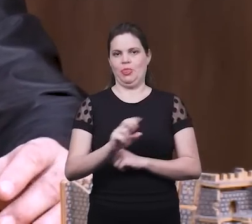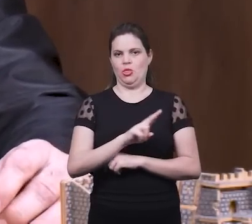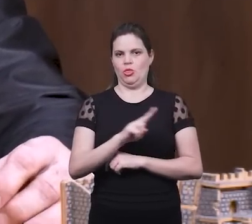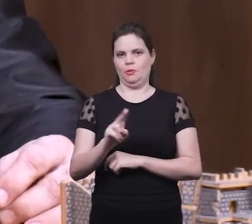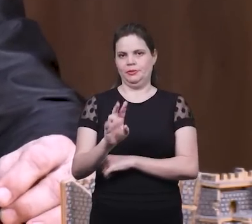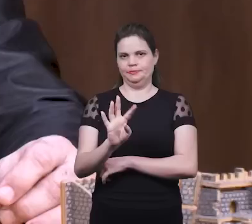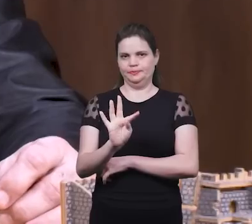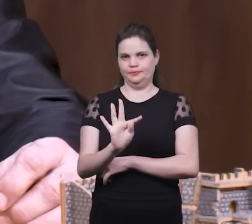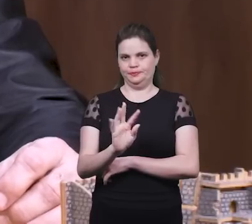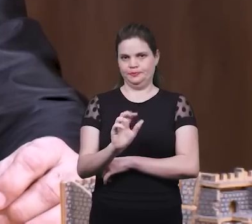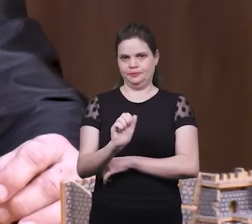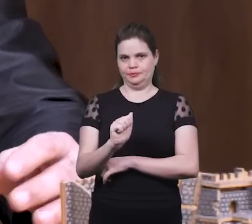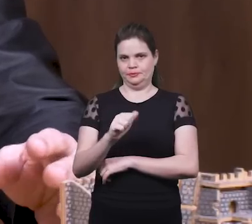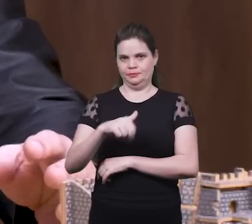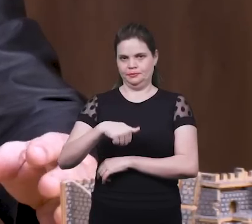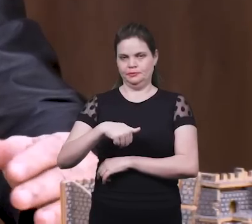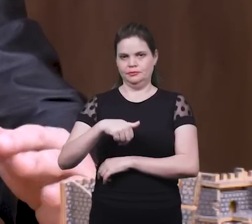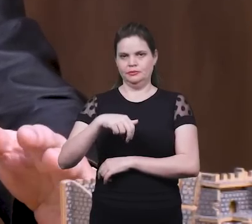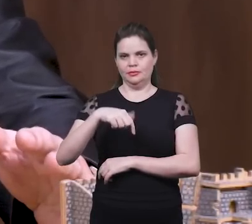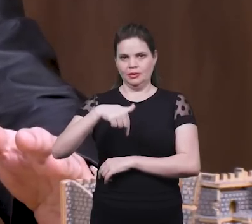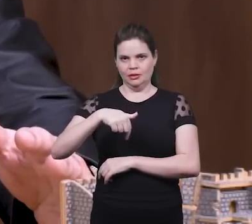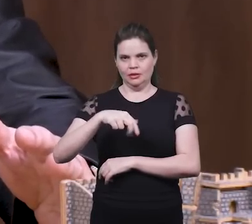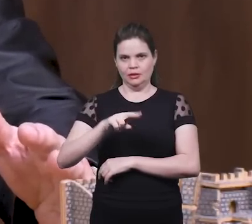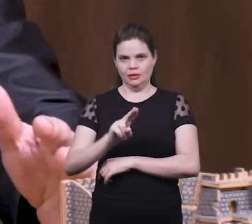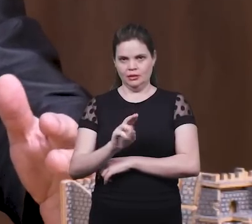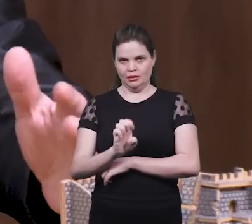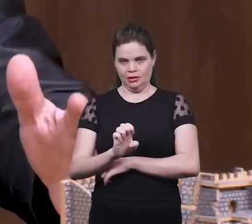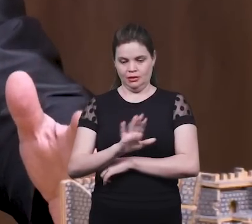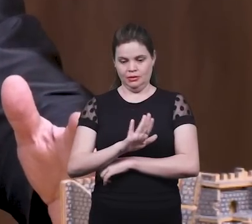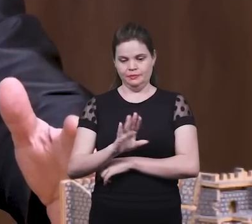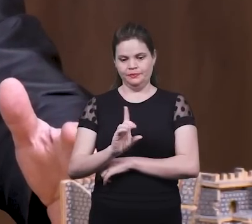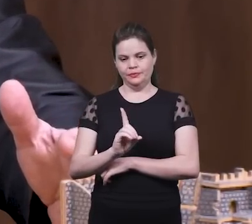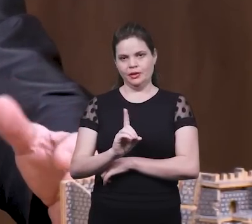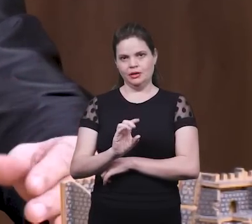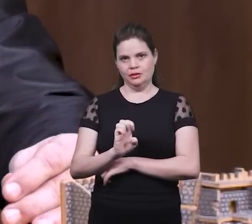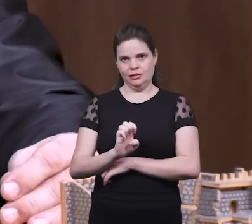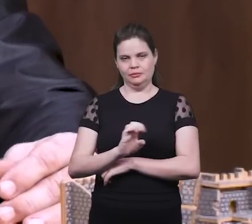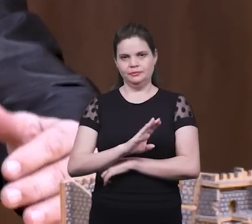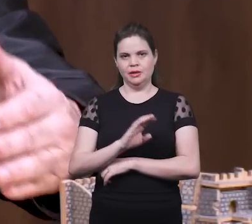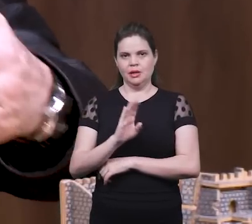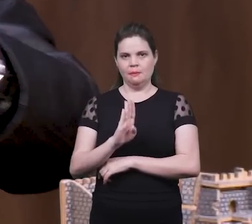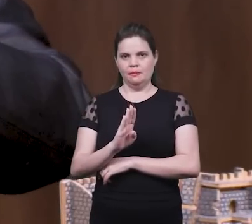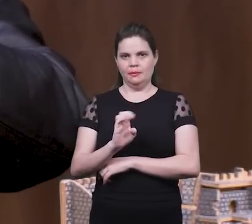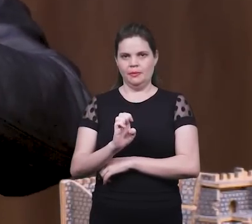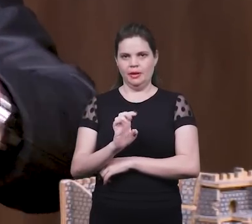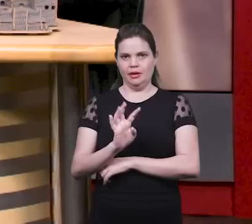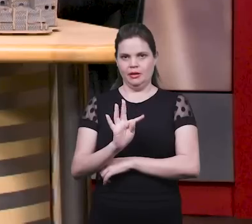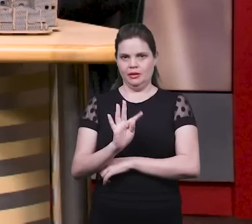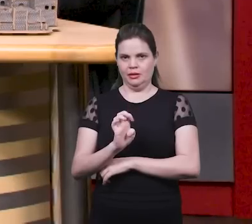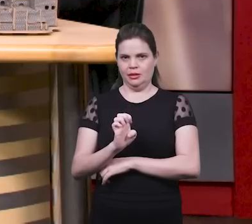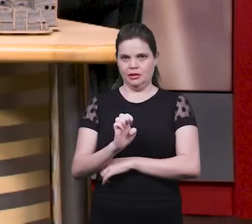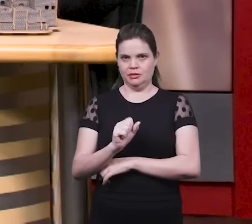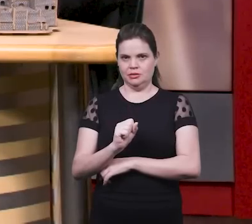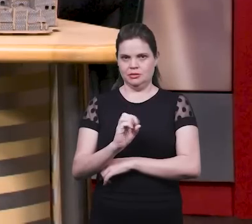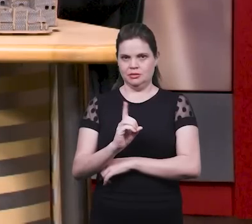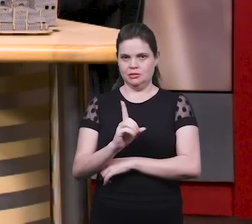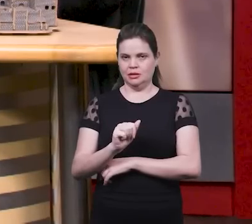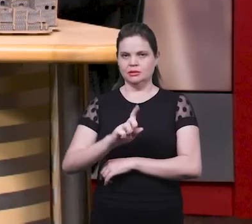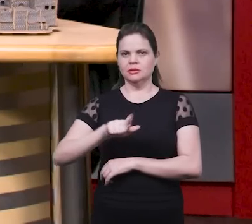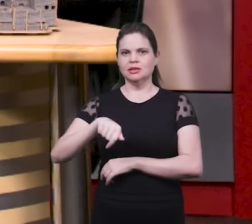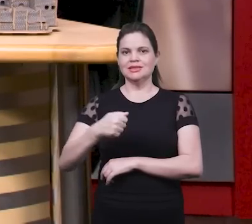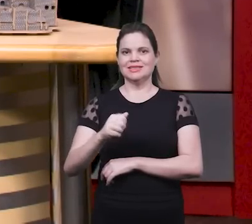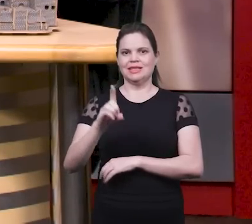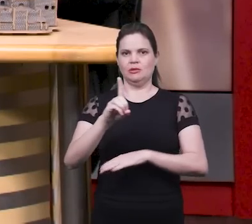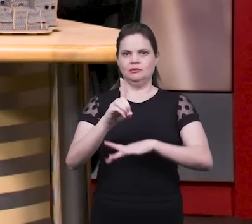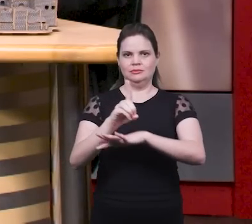Betesda, um tanque que fica em Jerusalém. Vou passar a palavra para o pastor Luiz